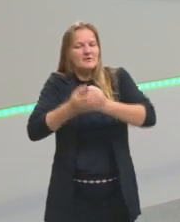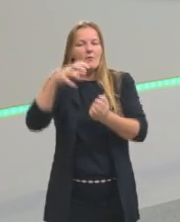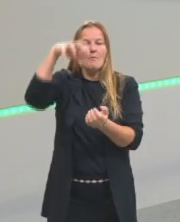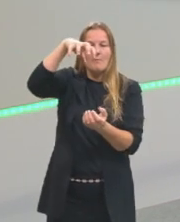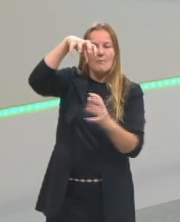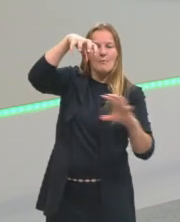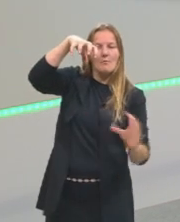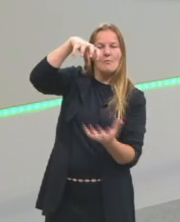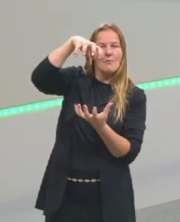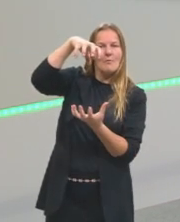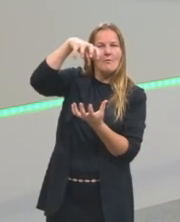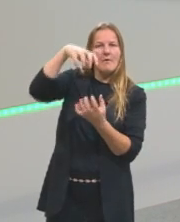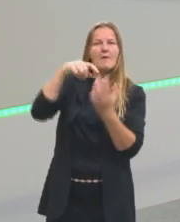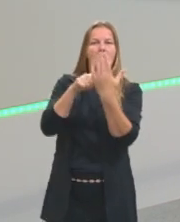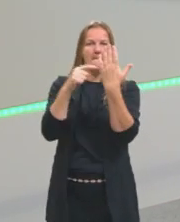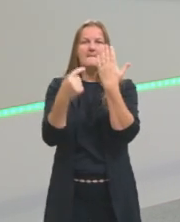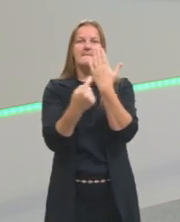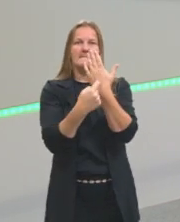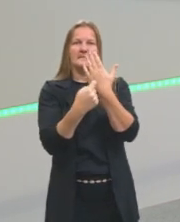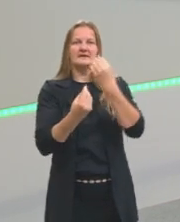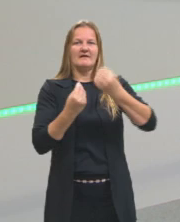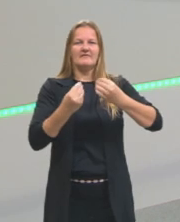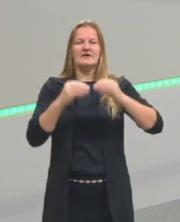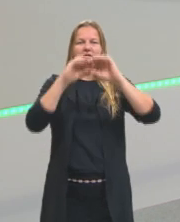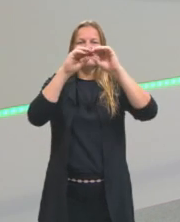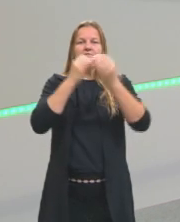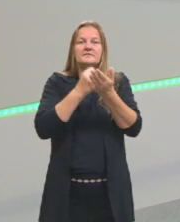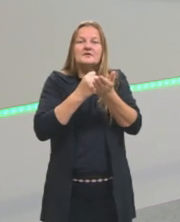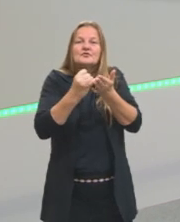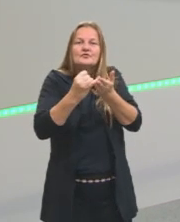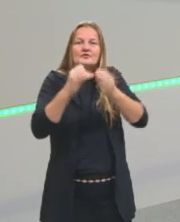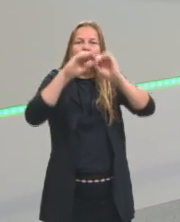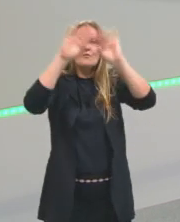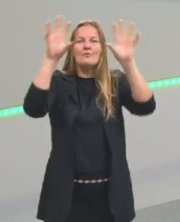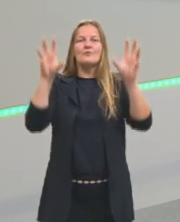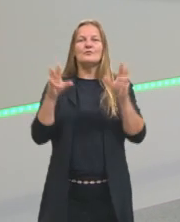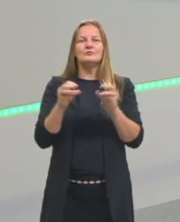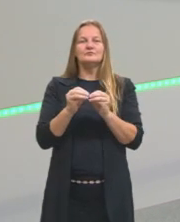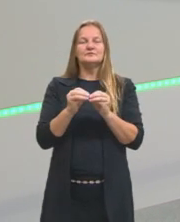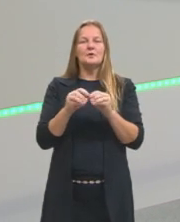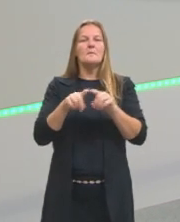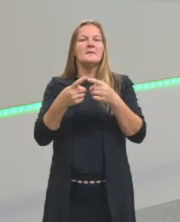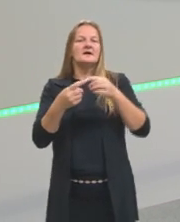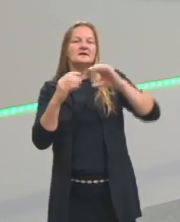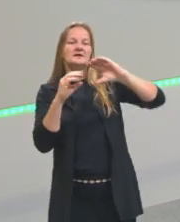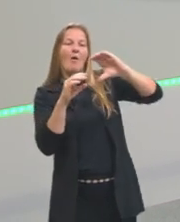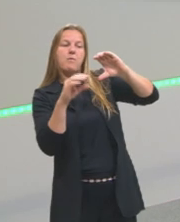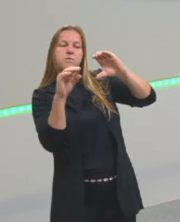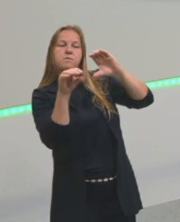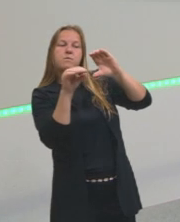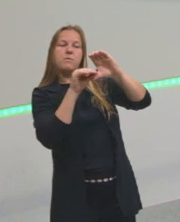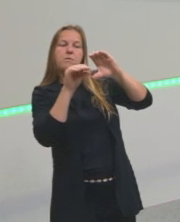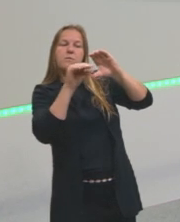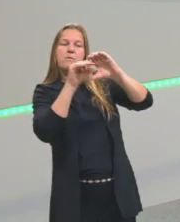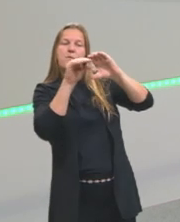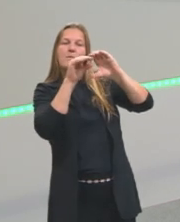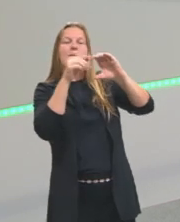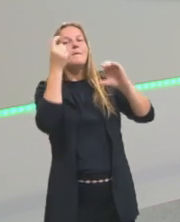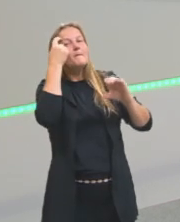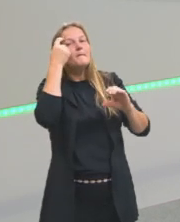temos a diferença de uma introdução para uma conclusão que vai ser detalhada mas a gente ainda consegue pensar